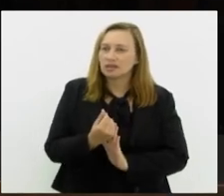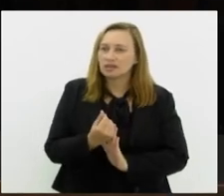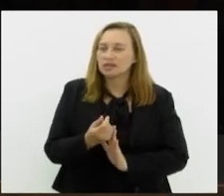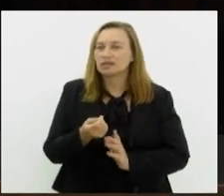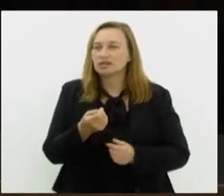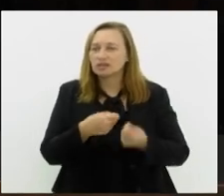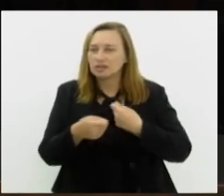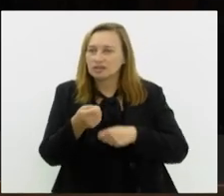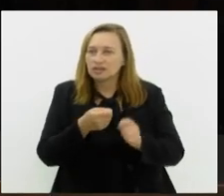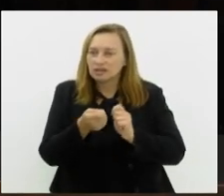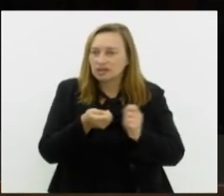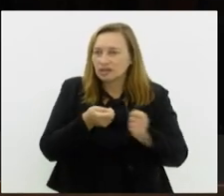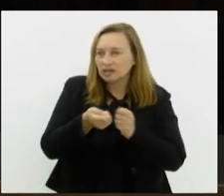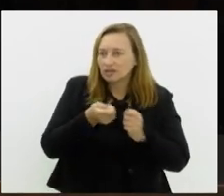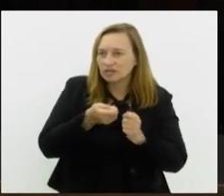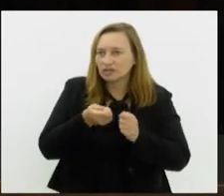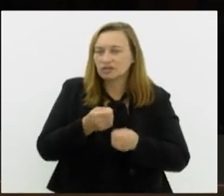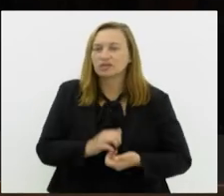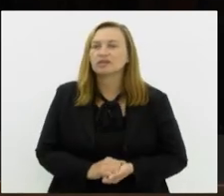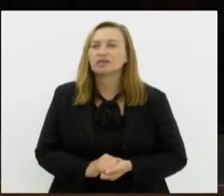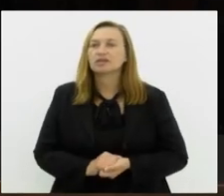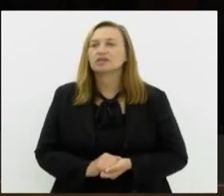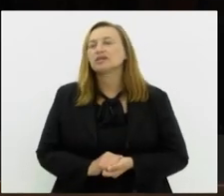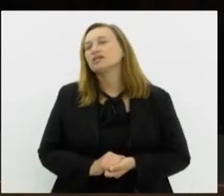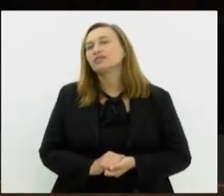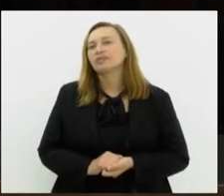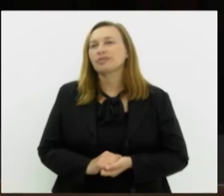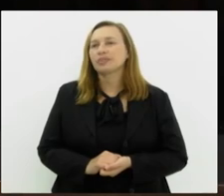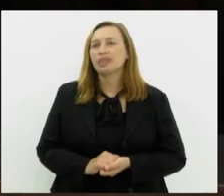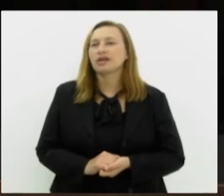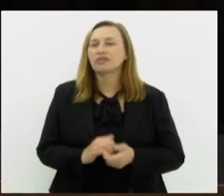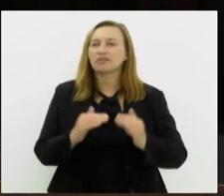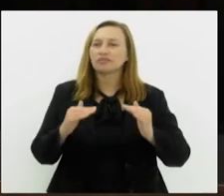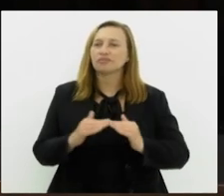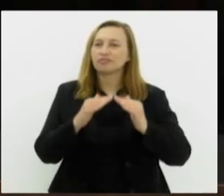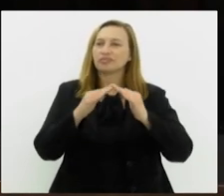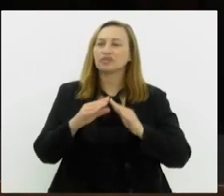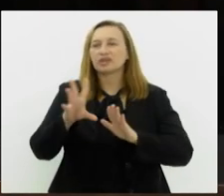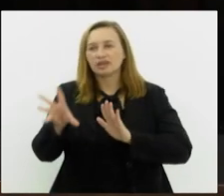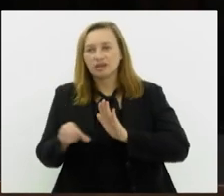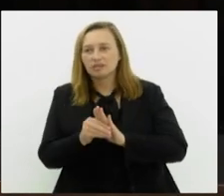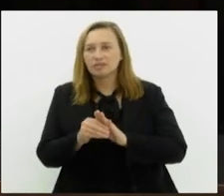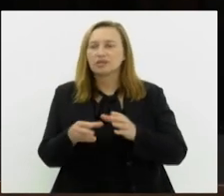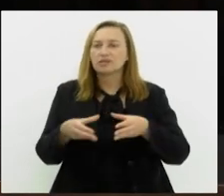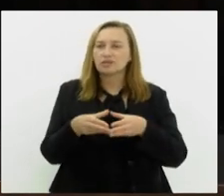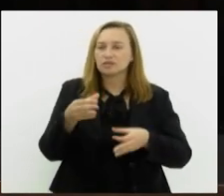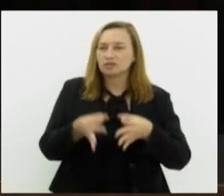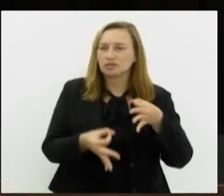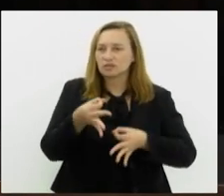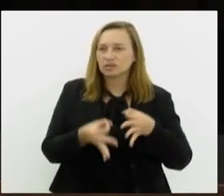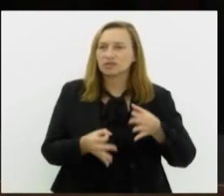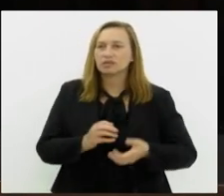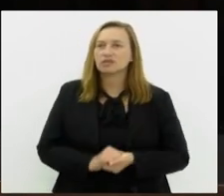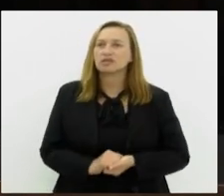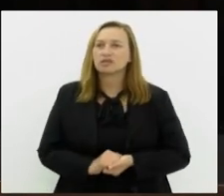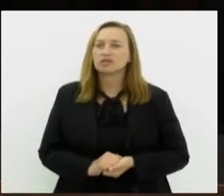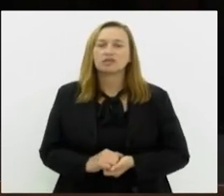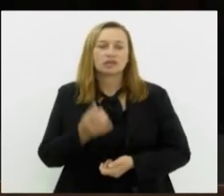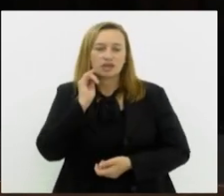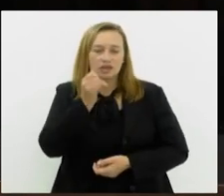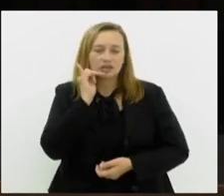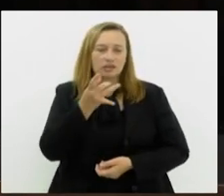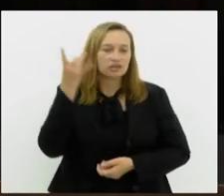Finanças, Fiscalização Financeira e Controle favorável, com emendas da Comissão de Constituição e Justiça.